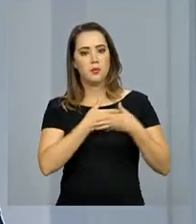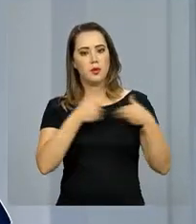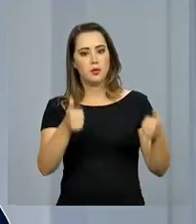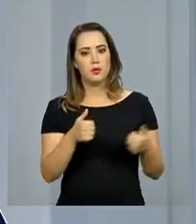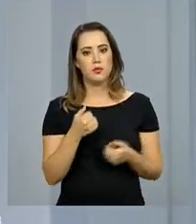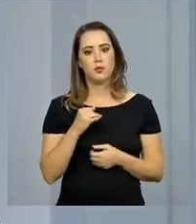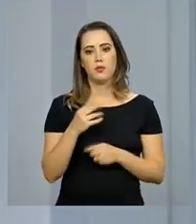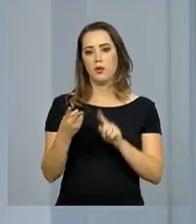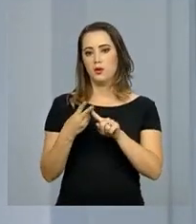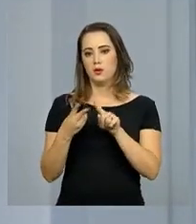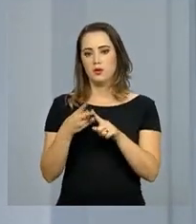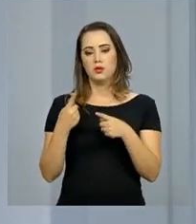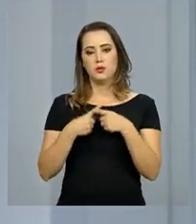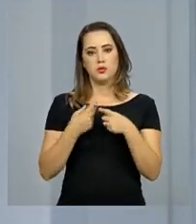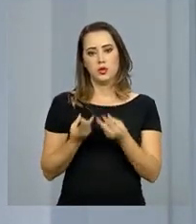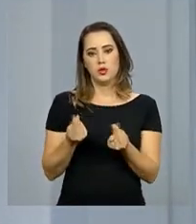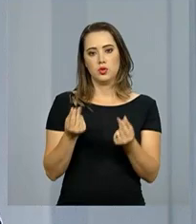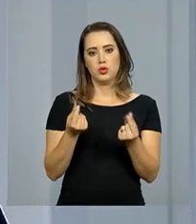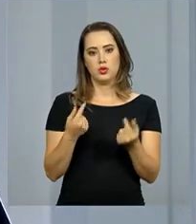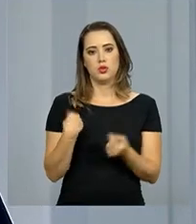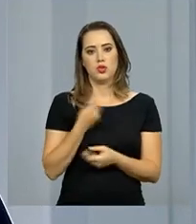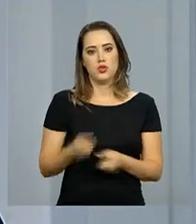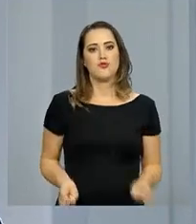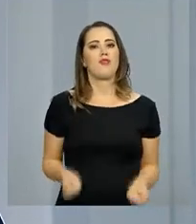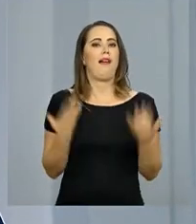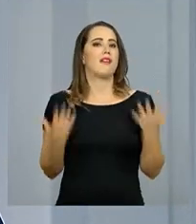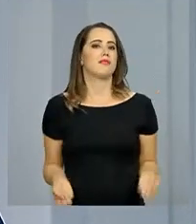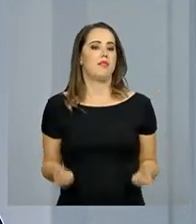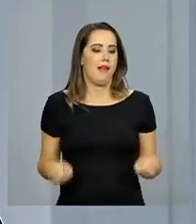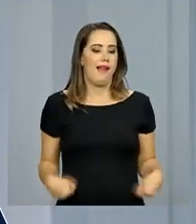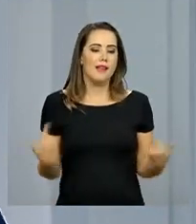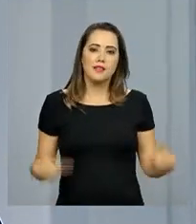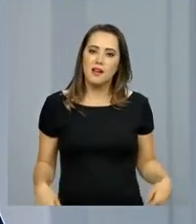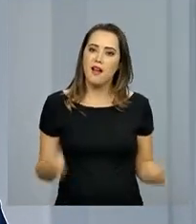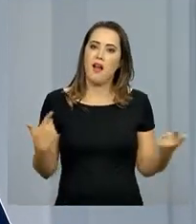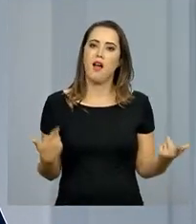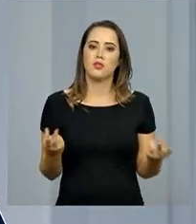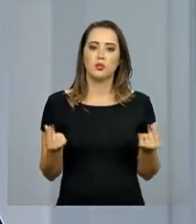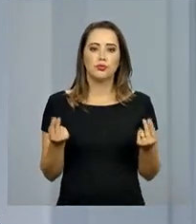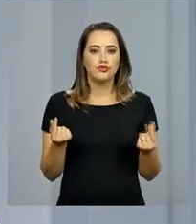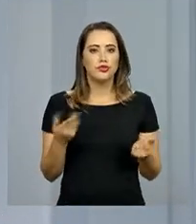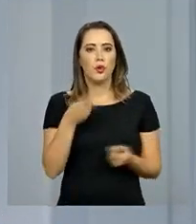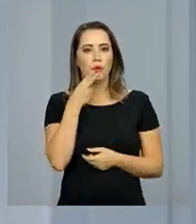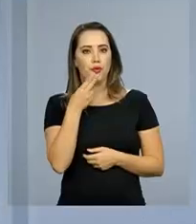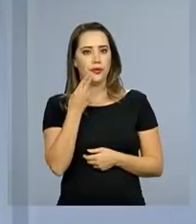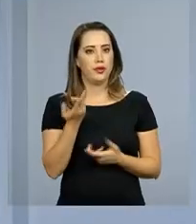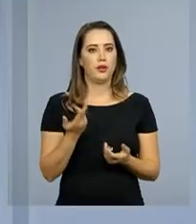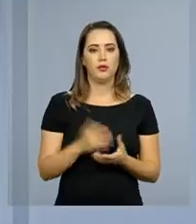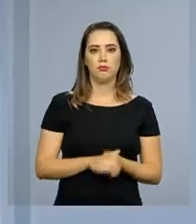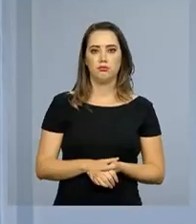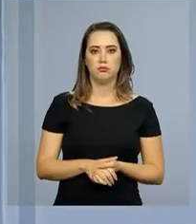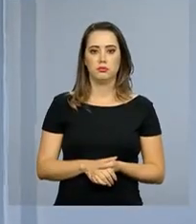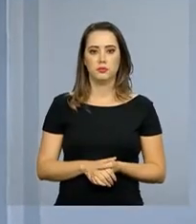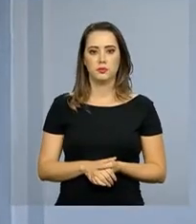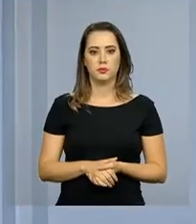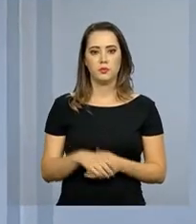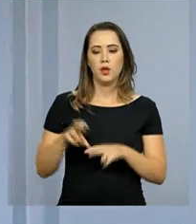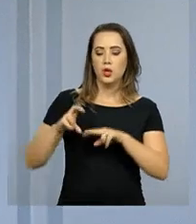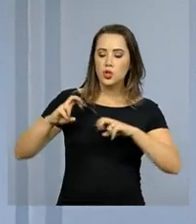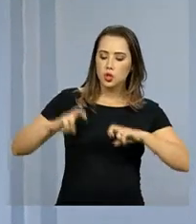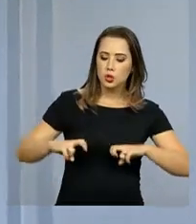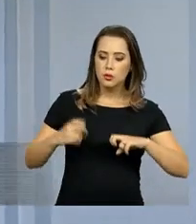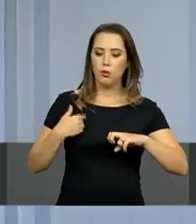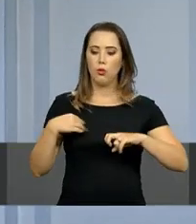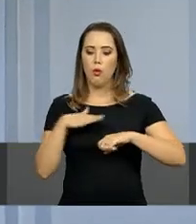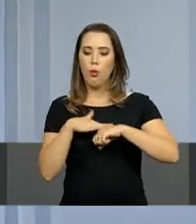vida. Segundo, pela questão financeira, que a gente tem um gasto tremendo com cigarro e é um dinheiro que você não retorna. A gente sentou, conversou,